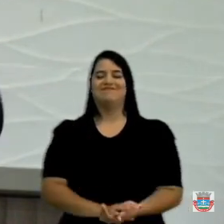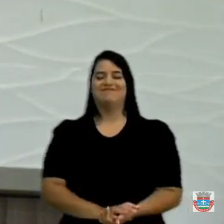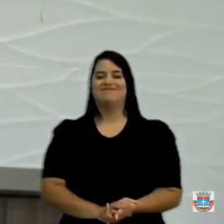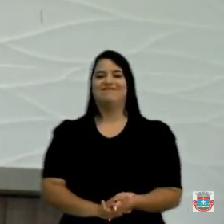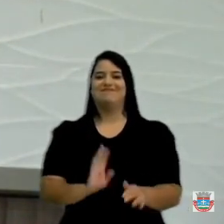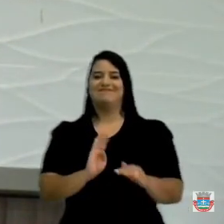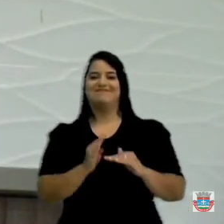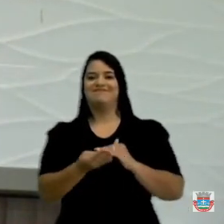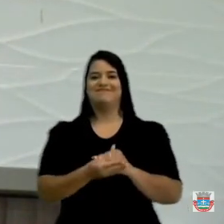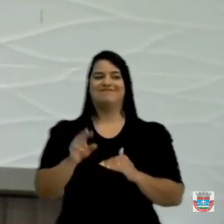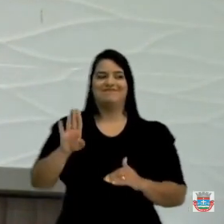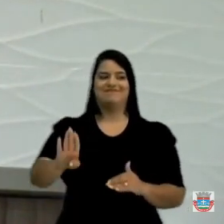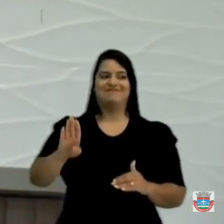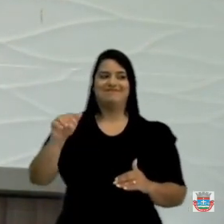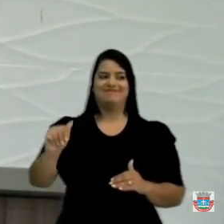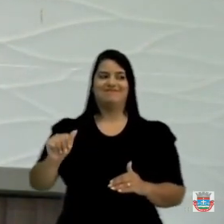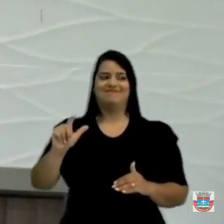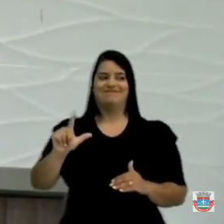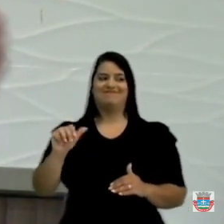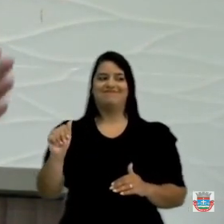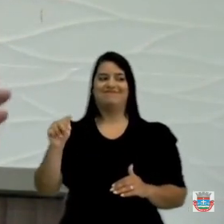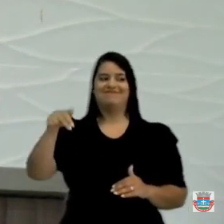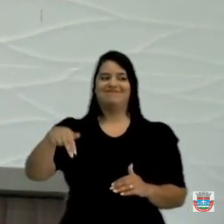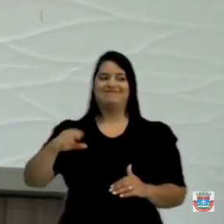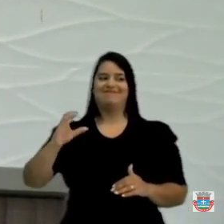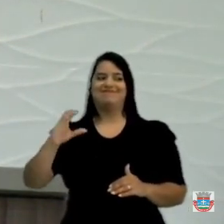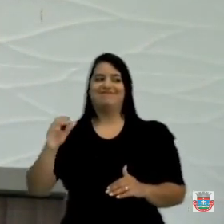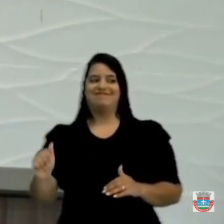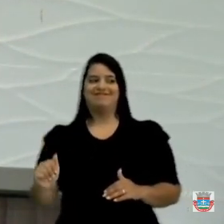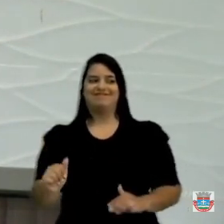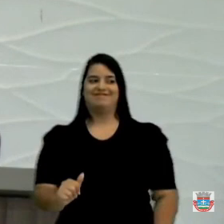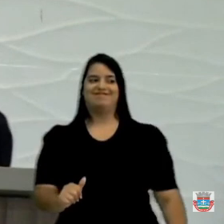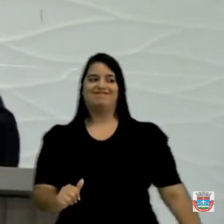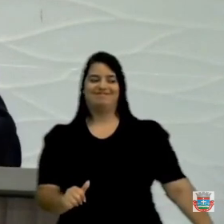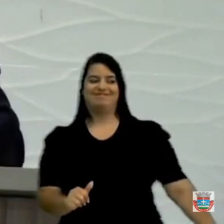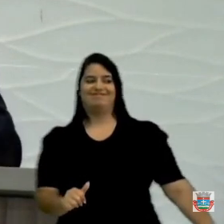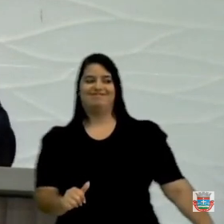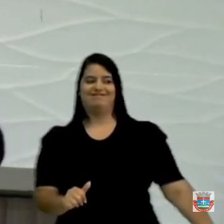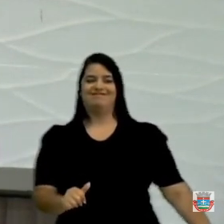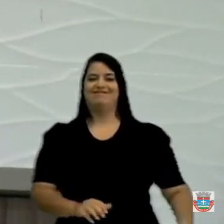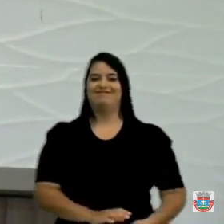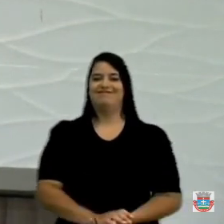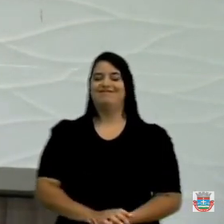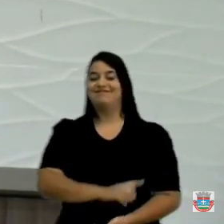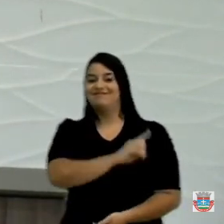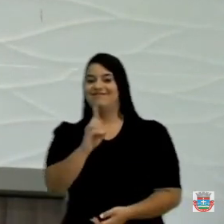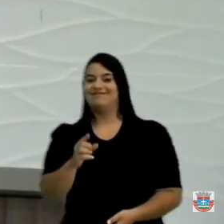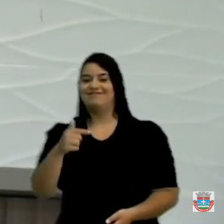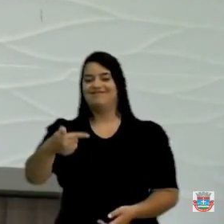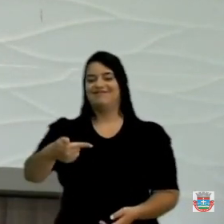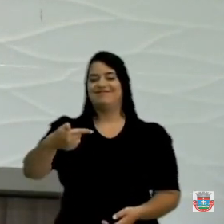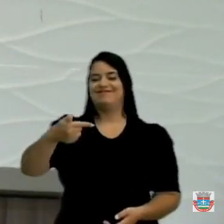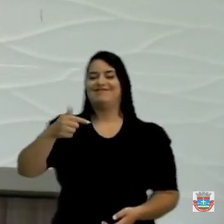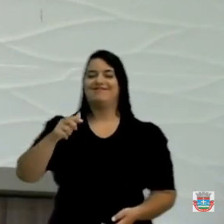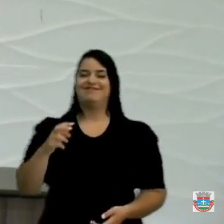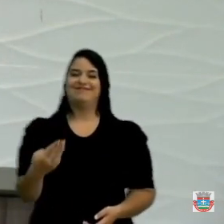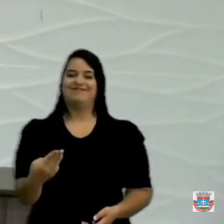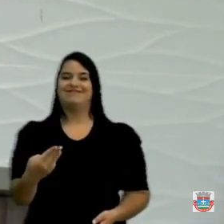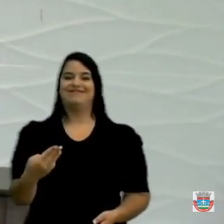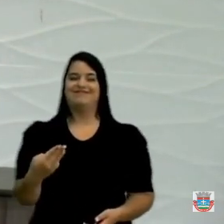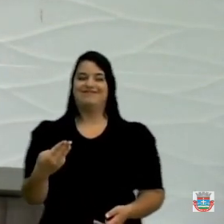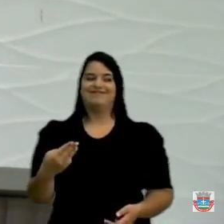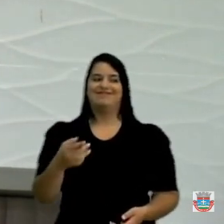3 meses sem água. Quem está dizendo é a Compesa, né? Esse vereador, que dia 23 estão soltando água para lá.